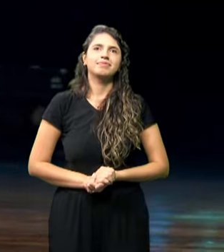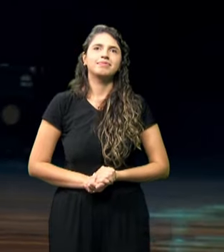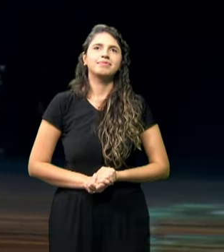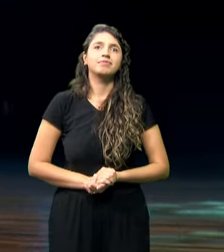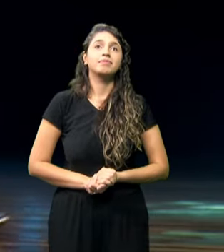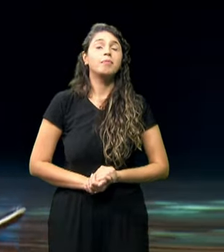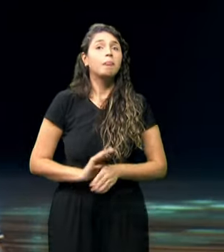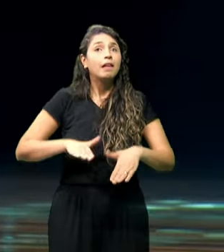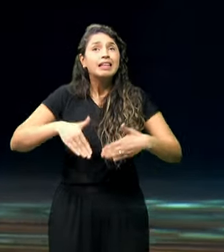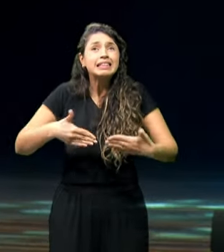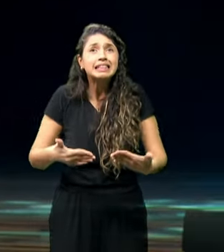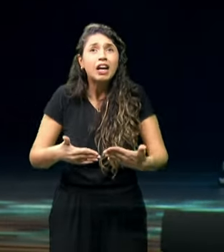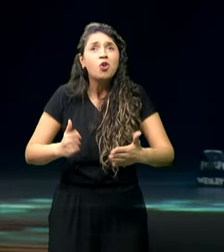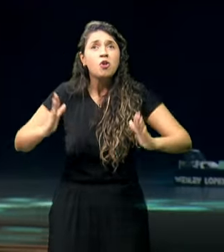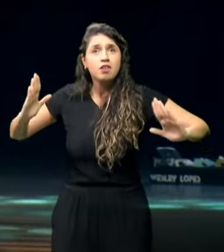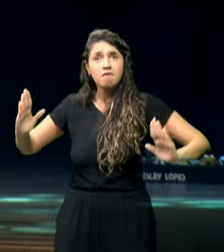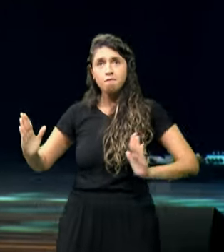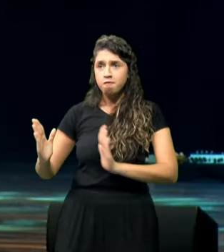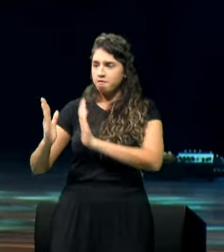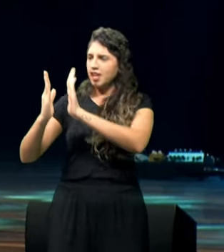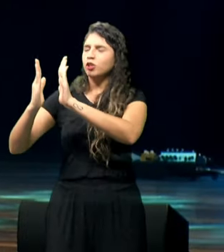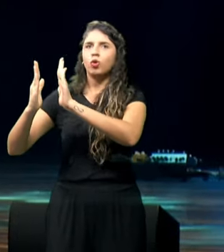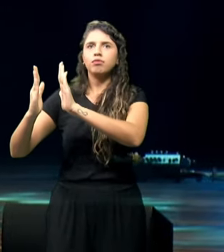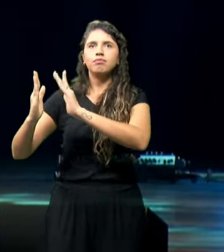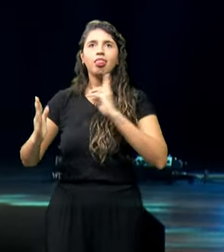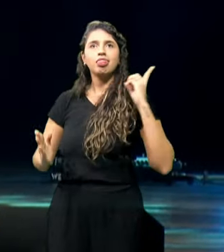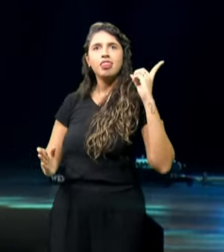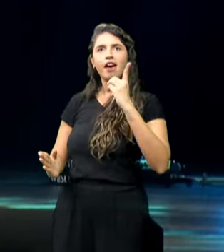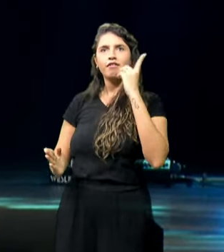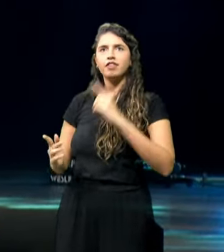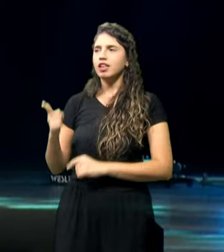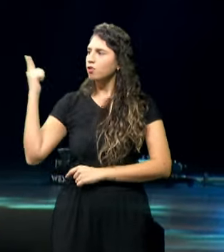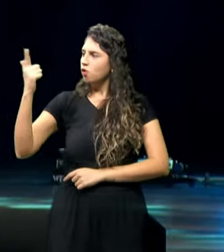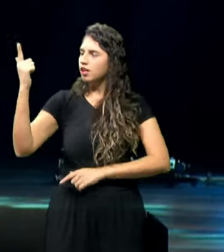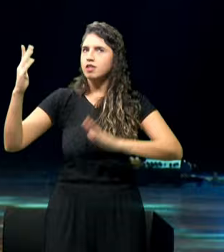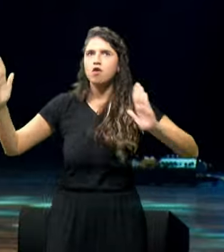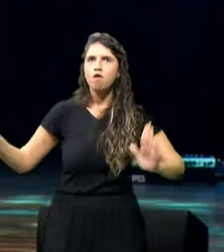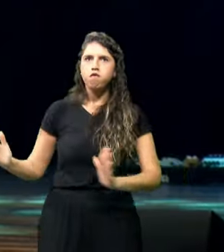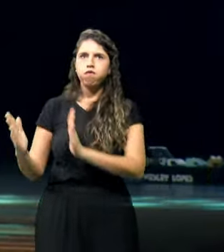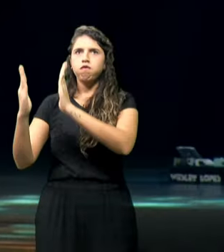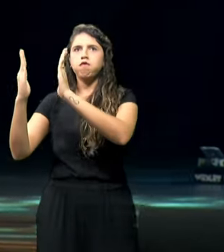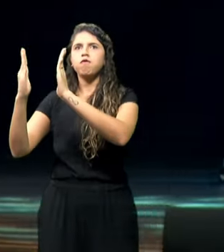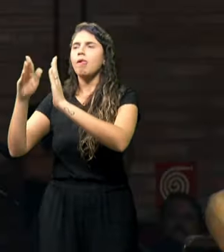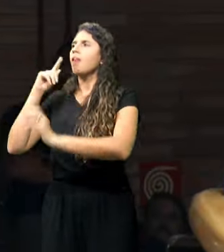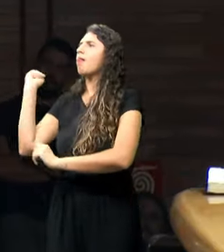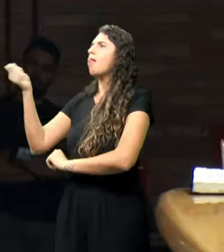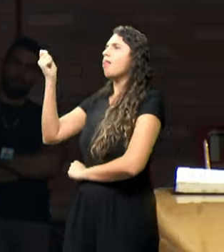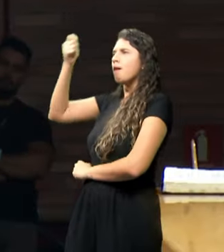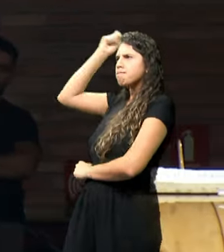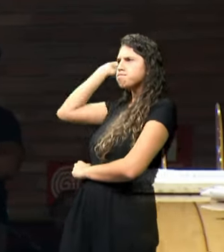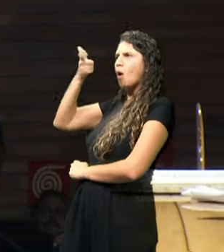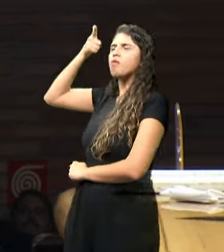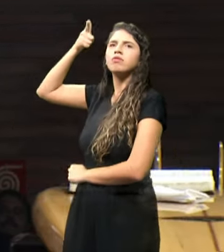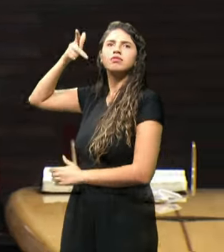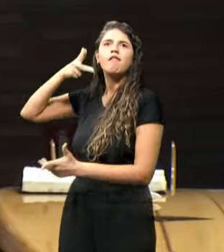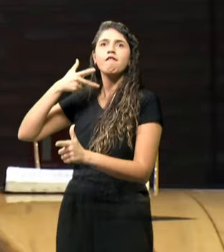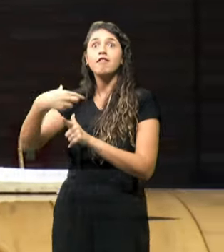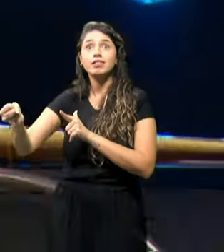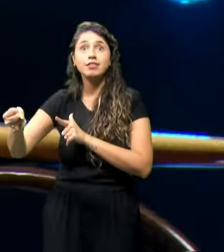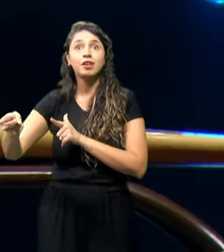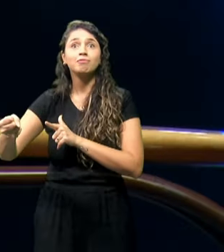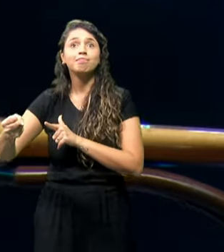A partir do enfrentamento de Davi com Golias, que ele derruba Golias, o que é que Davi procura saber para ver se